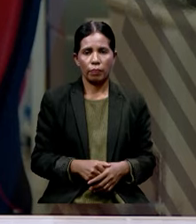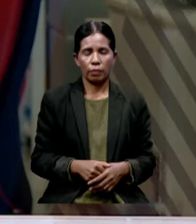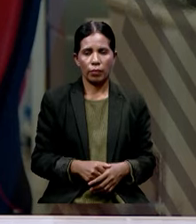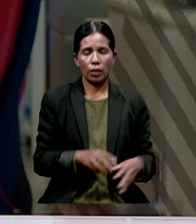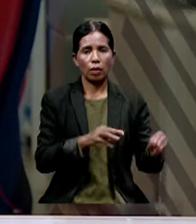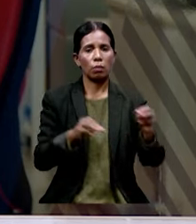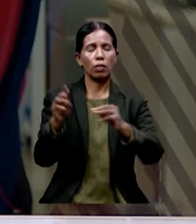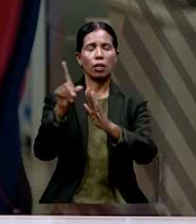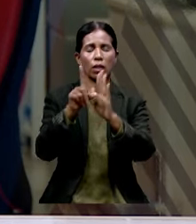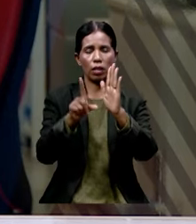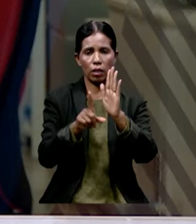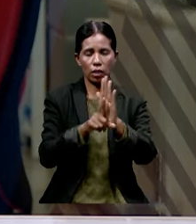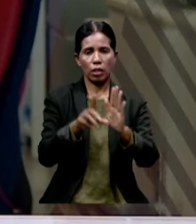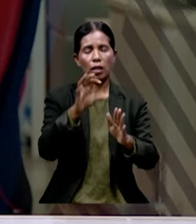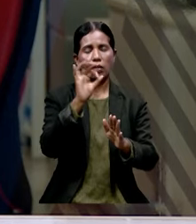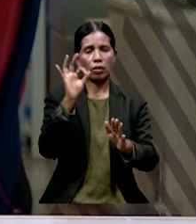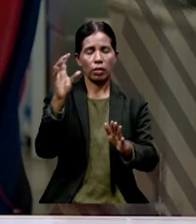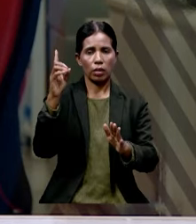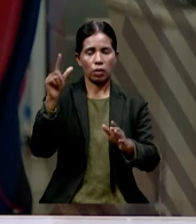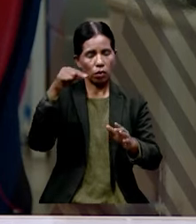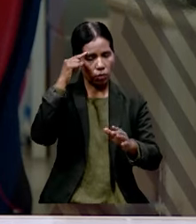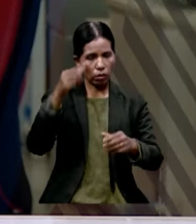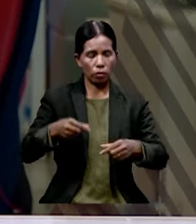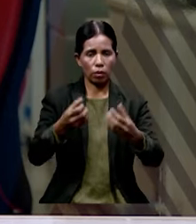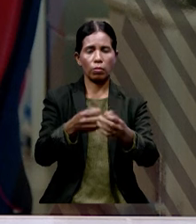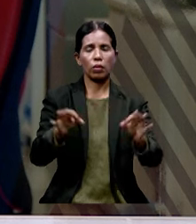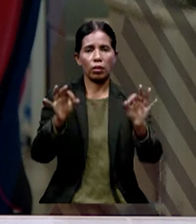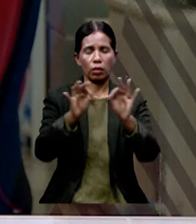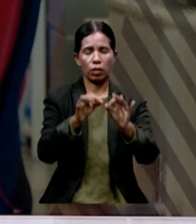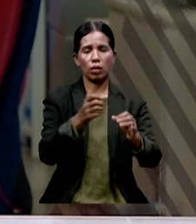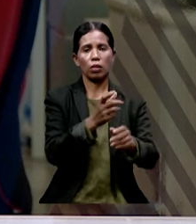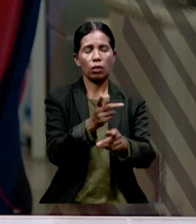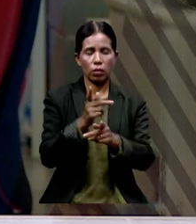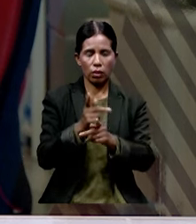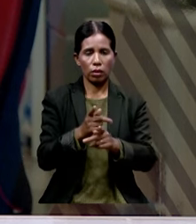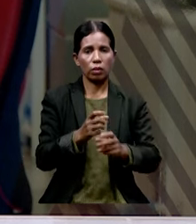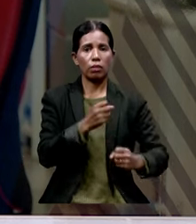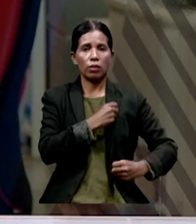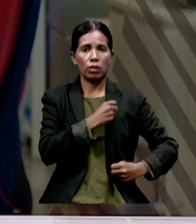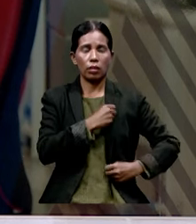E alteração da Hulukli e Fivretele, governo foi prioridade a tua segura militar veterano Sira.